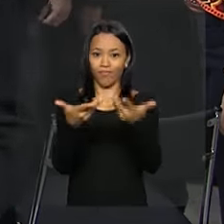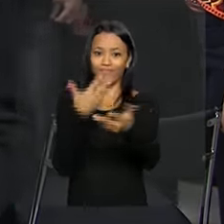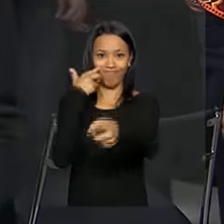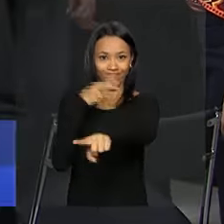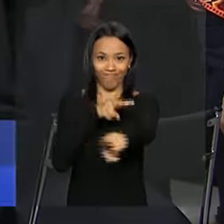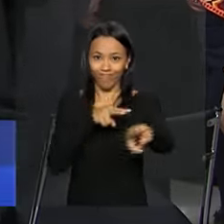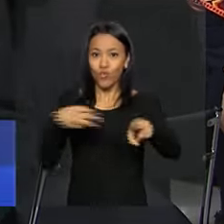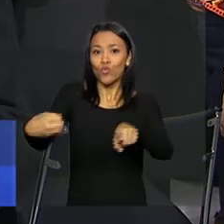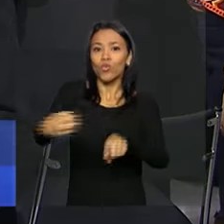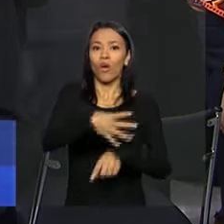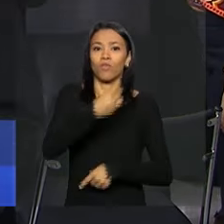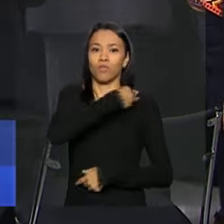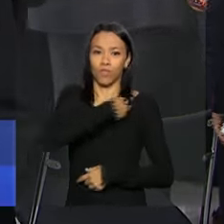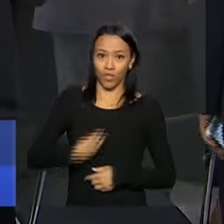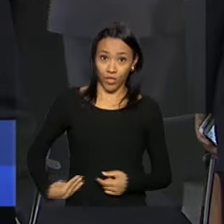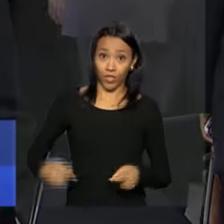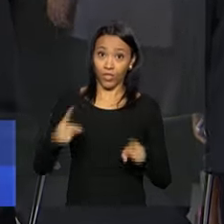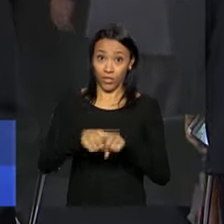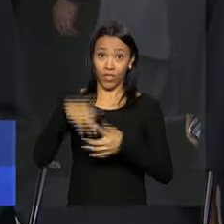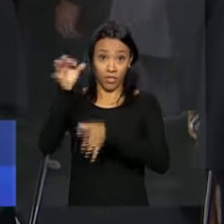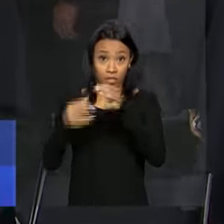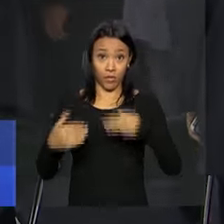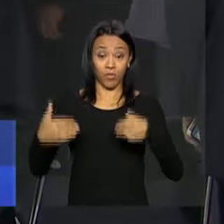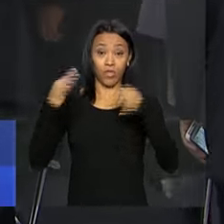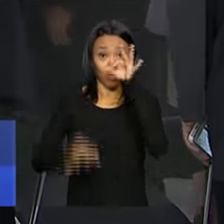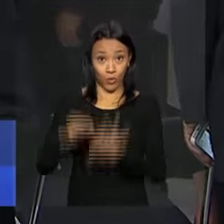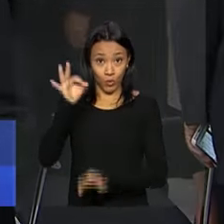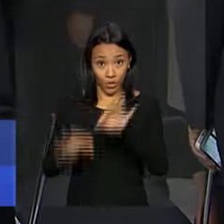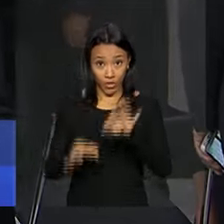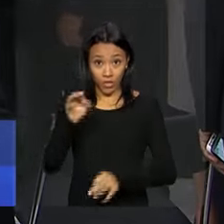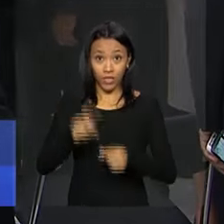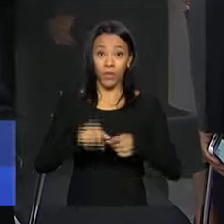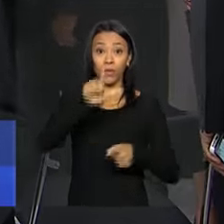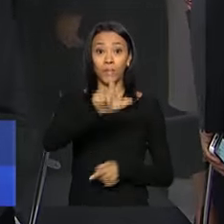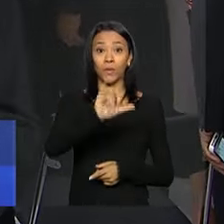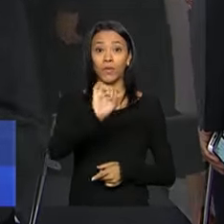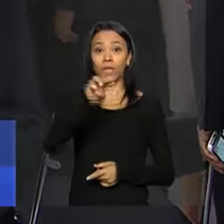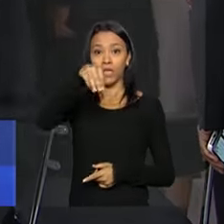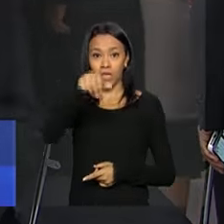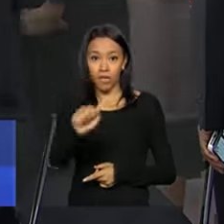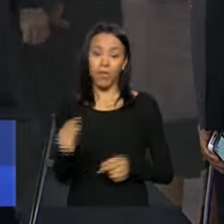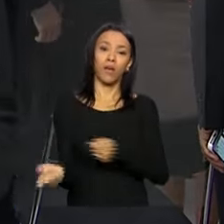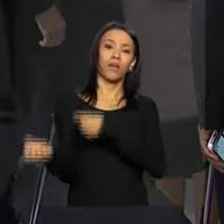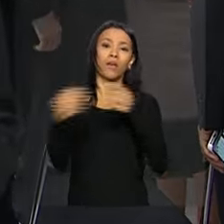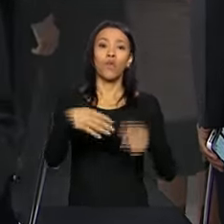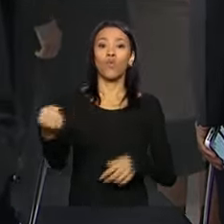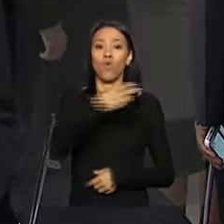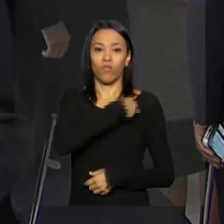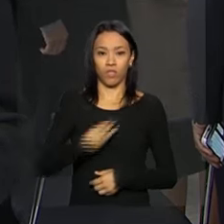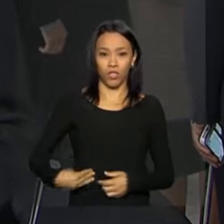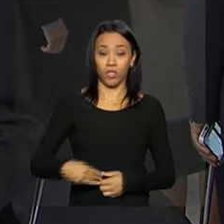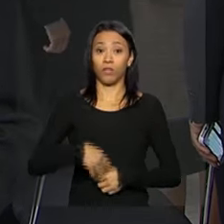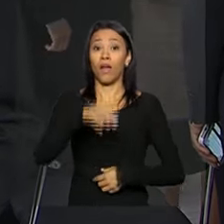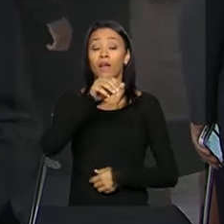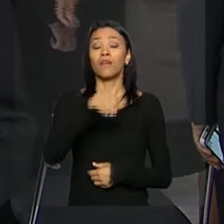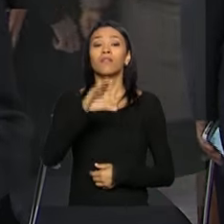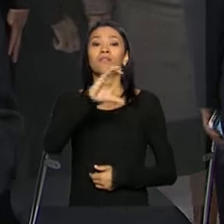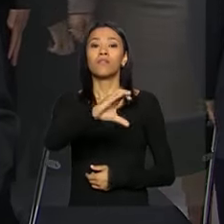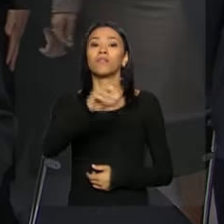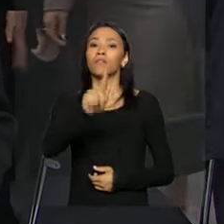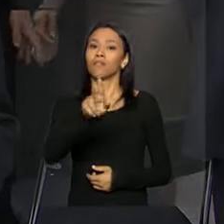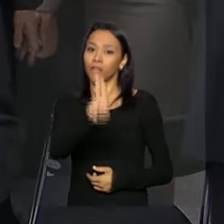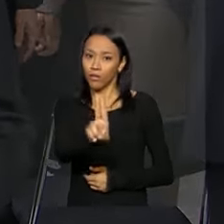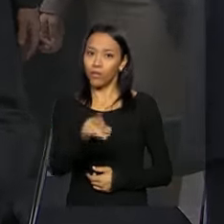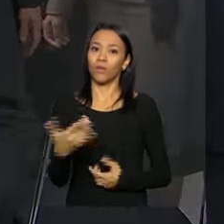dos novos ministros, o novo ministro da Justiça, Wellington César Lima e Silva, o novo ministro da Advocacia Geral da União,